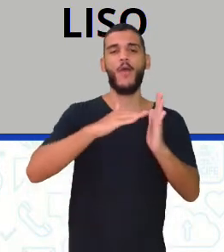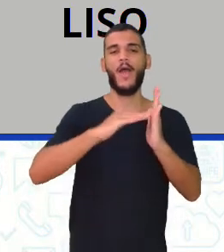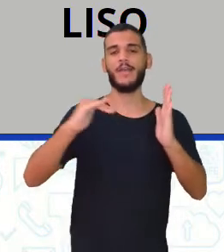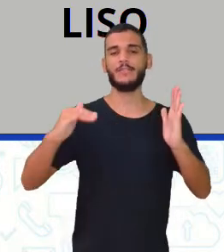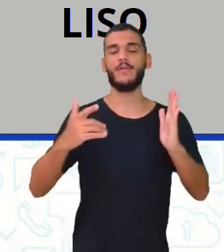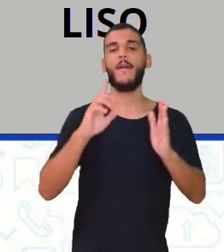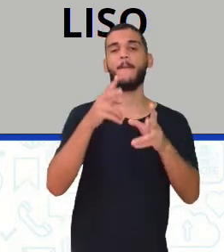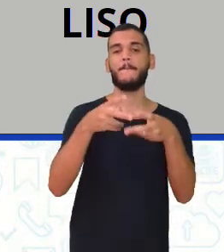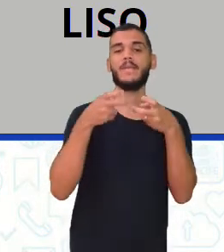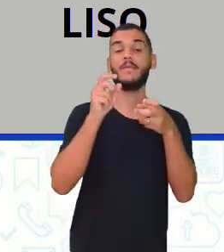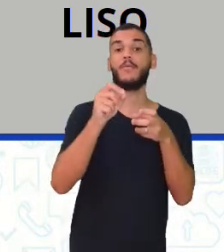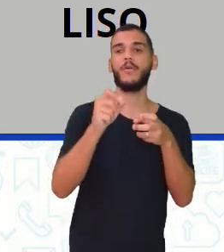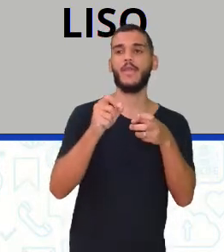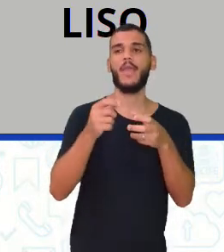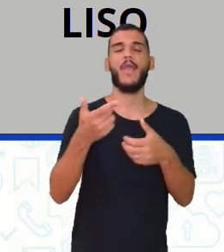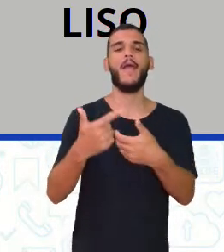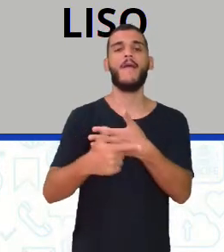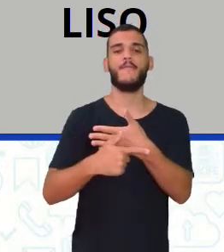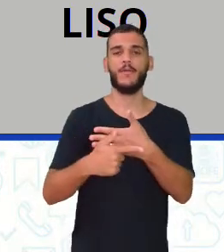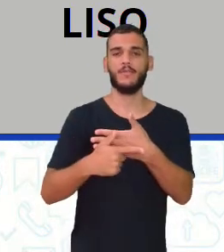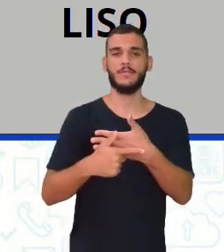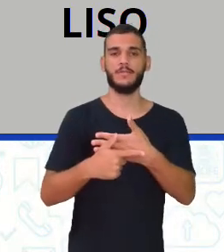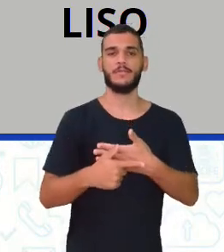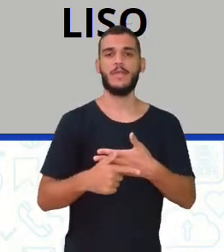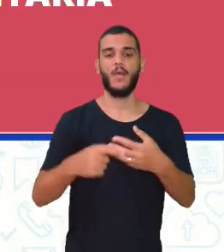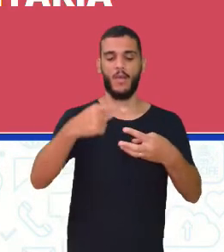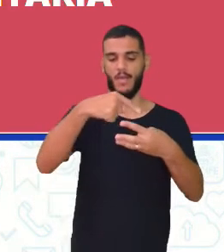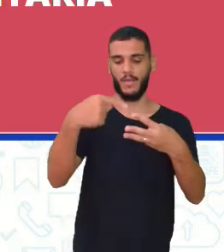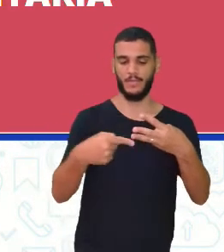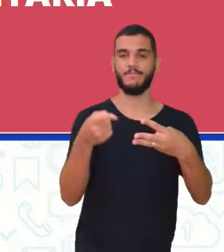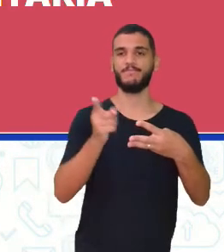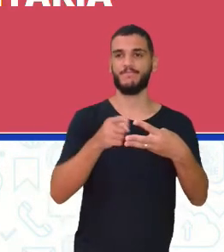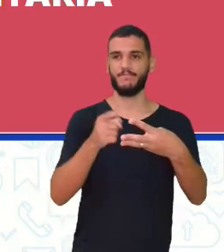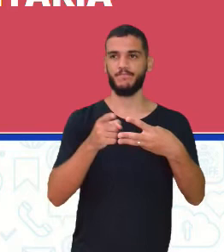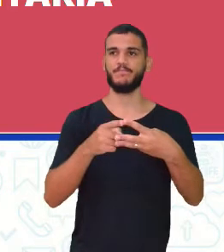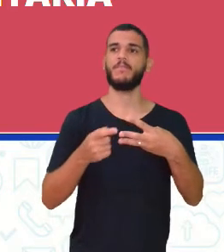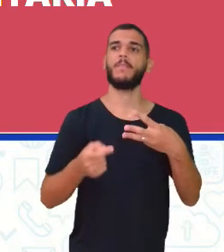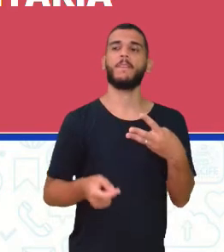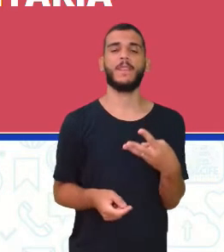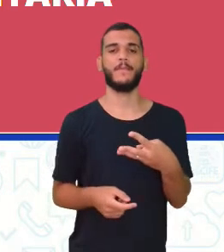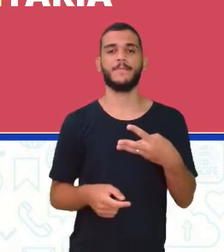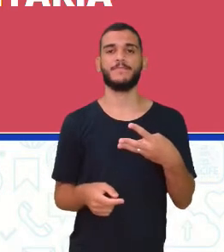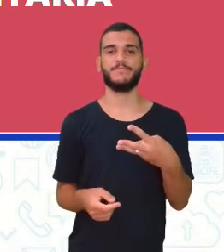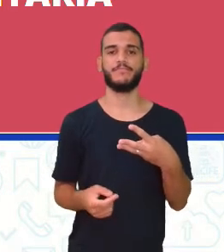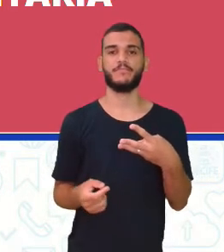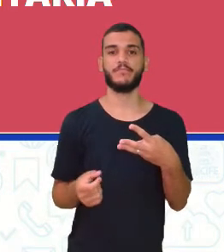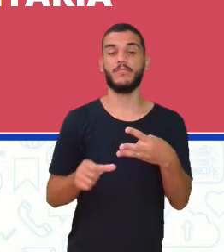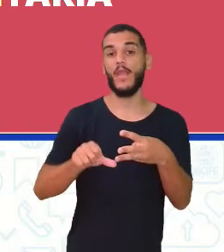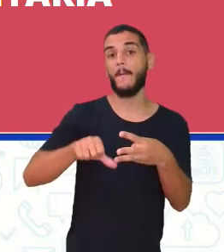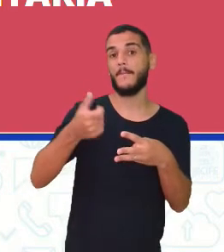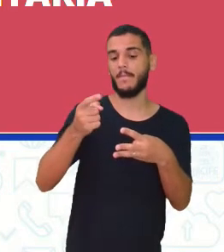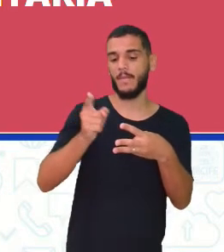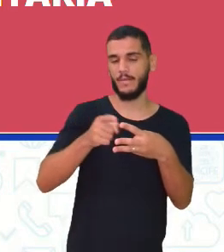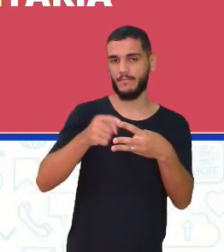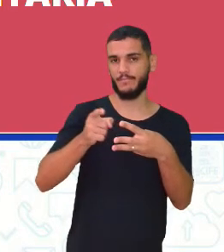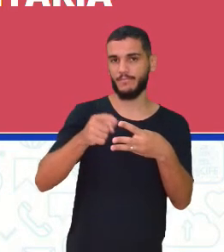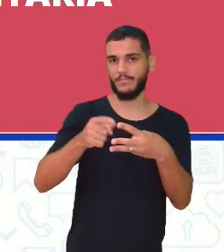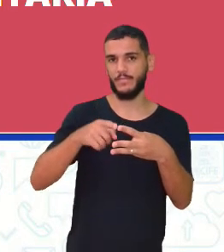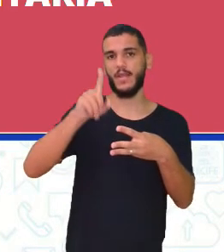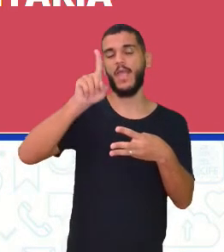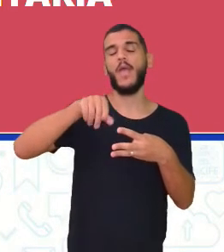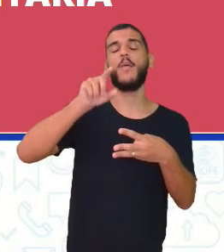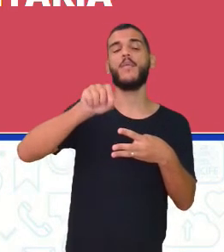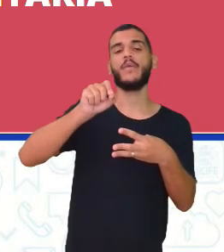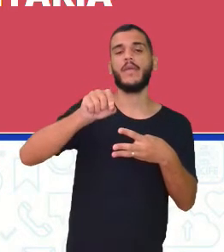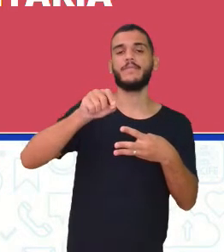vai ver o funcionamento. Vamos ver cada um deles agora. O primeiro que nós vamos ver é o músculo estriado